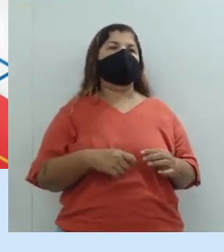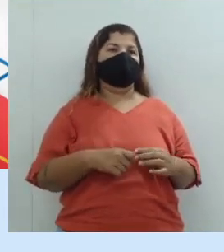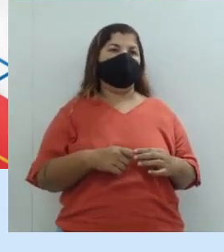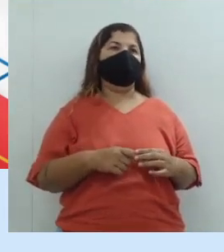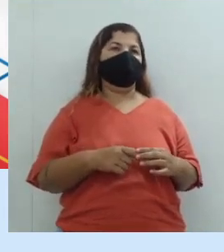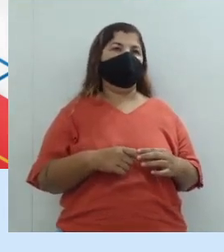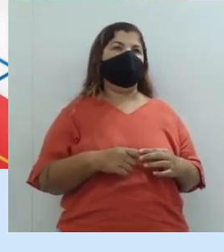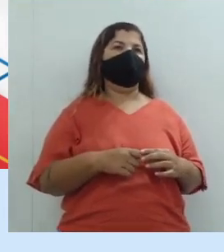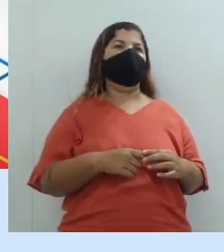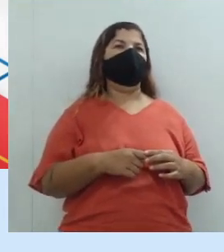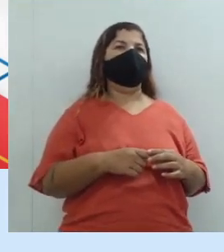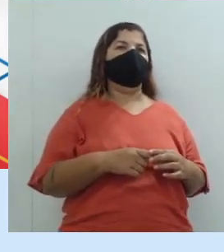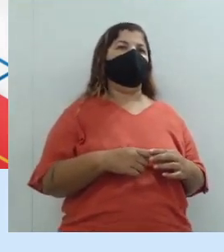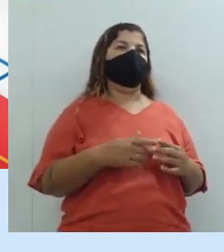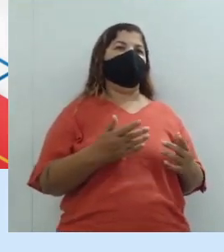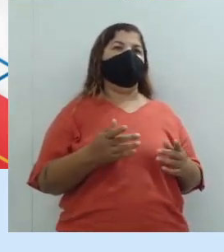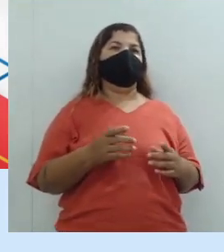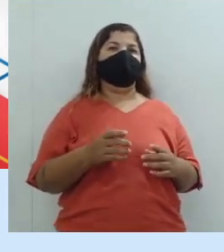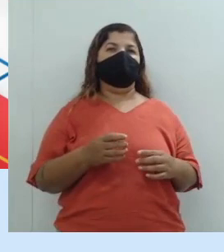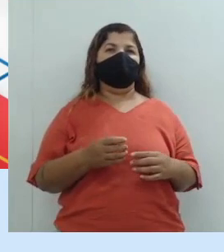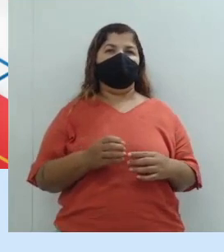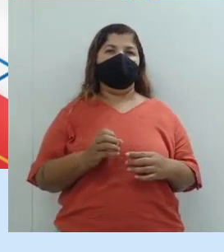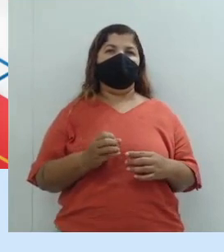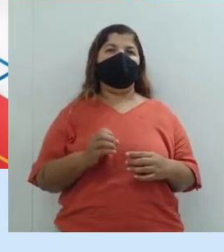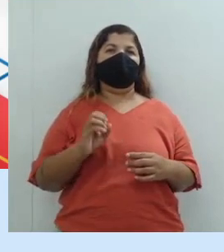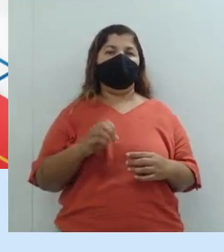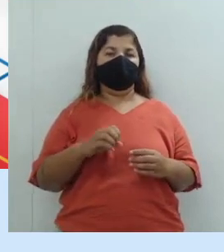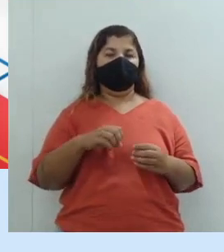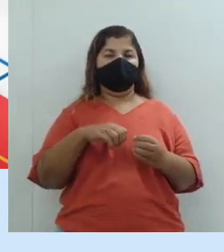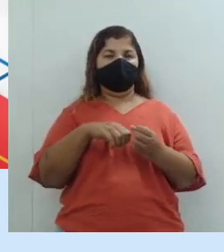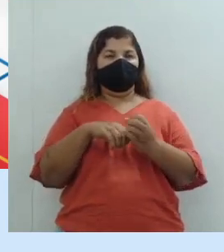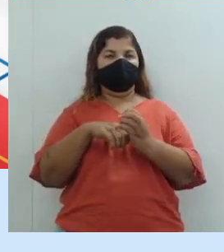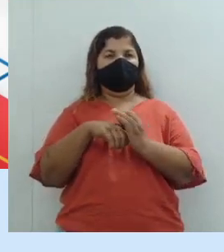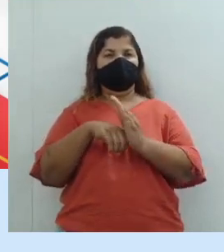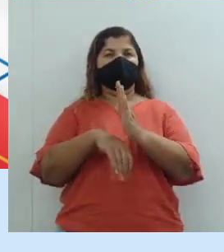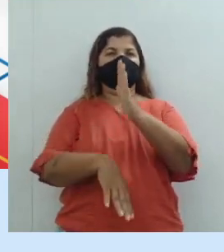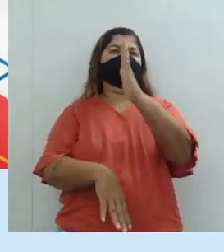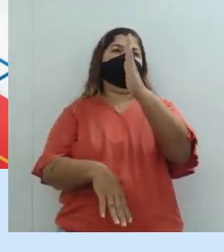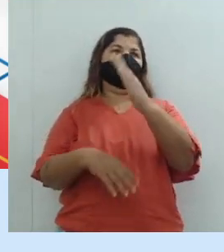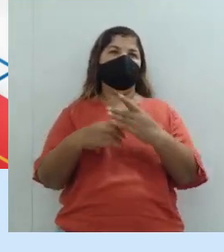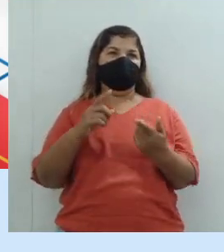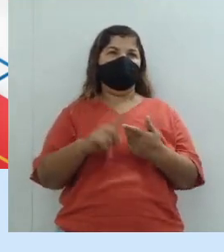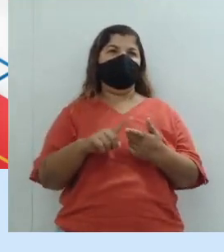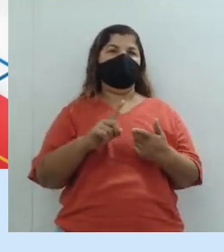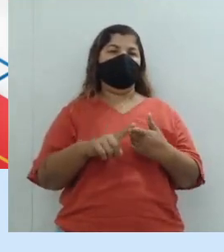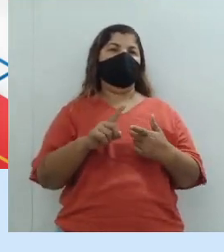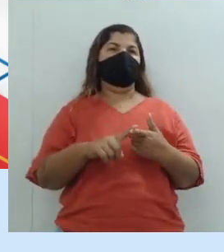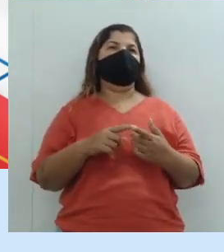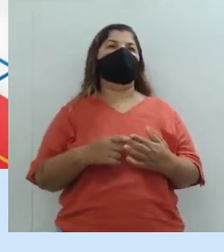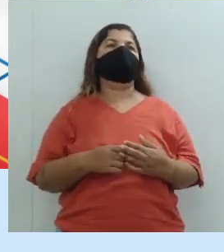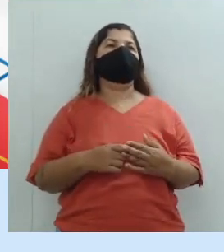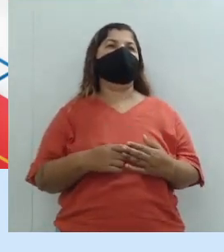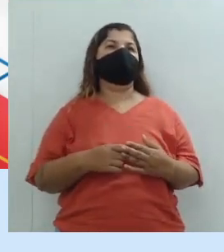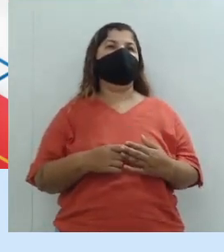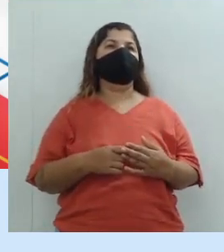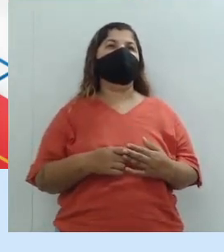aquele recuo. A questão do foguete, né, que a gente já falou também. Então vamos lá. Uma coisa muito comum de